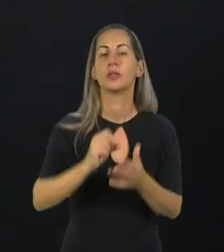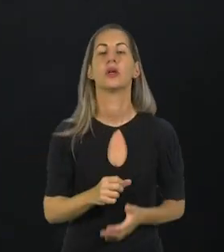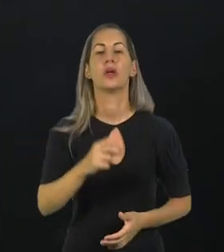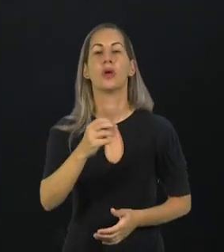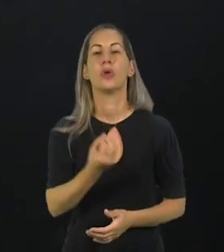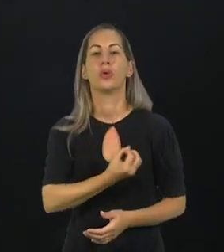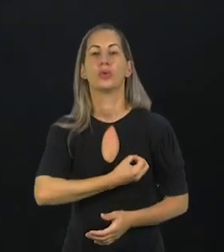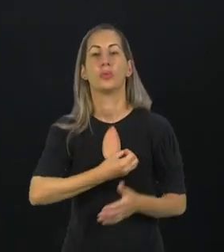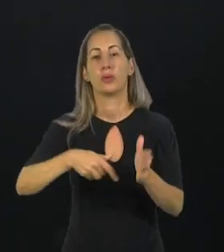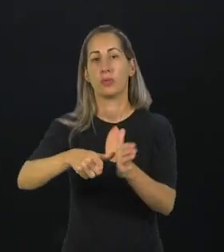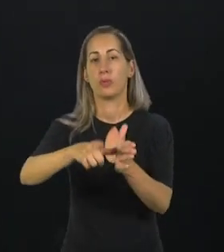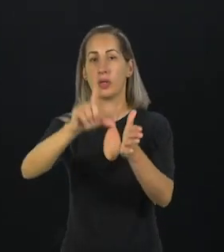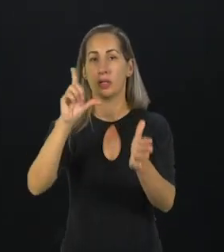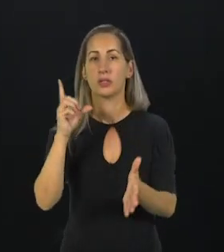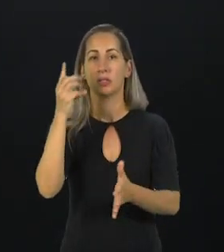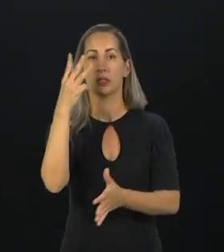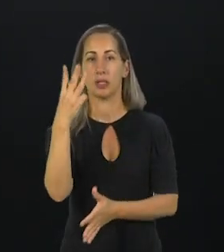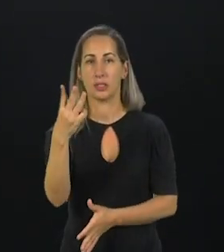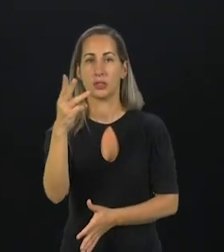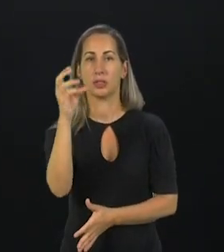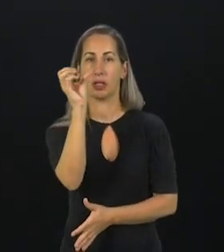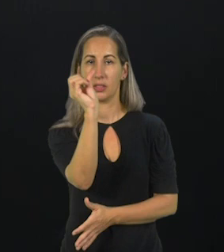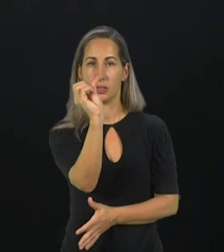número que antes era